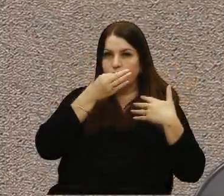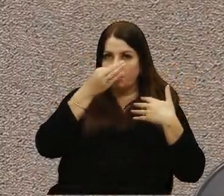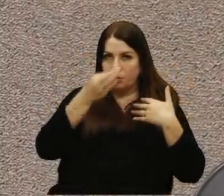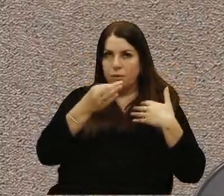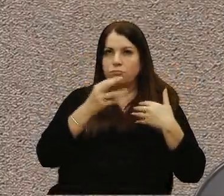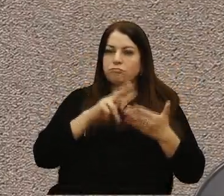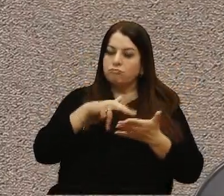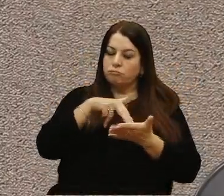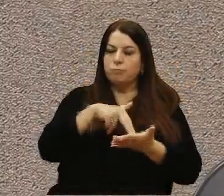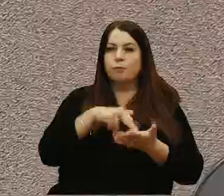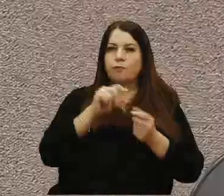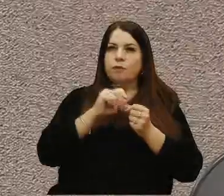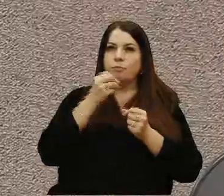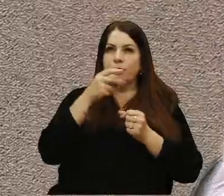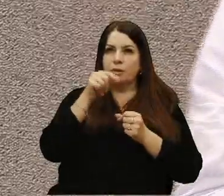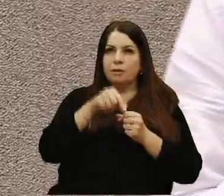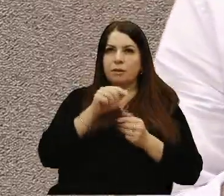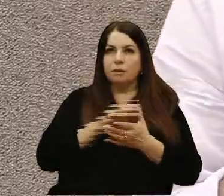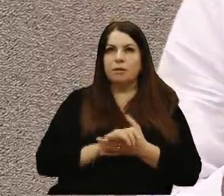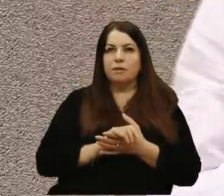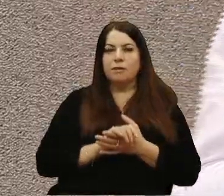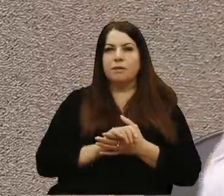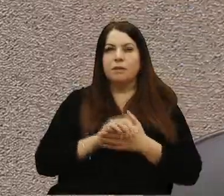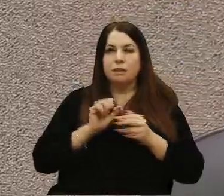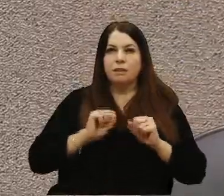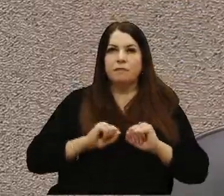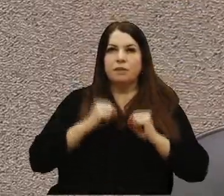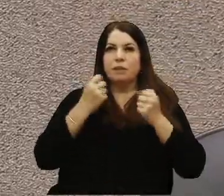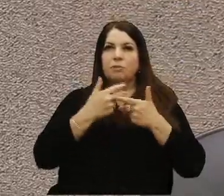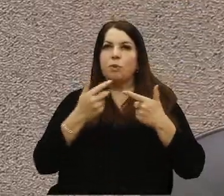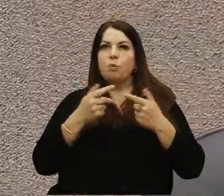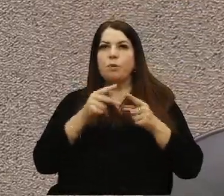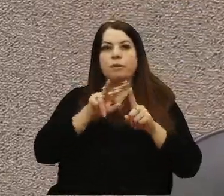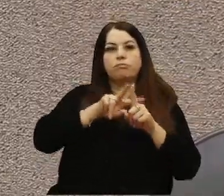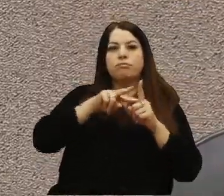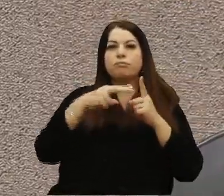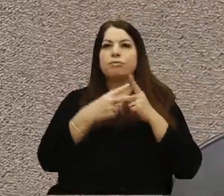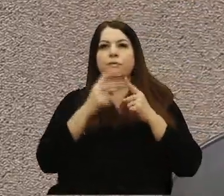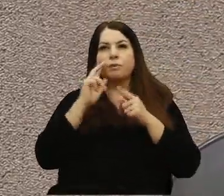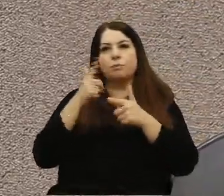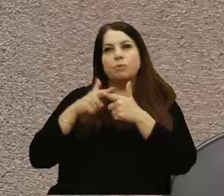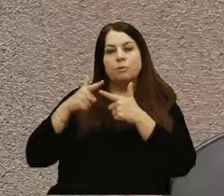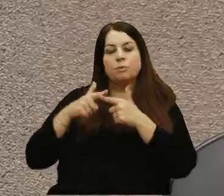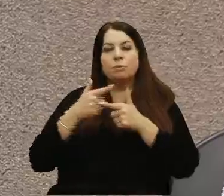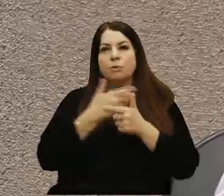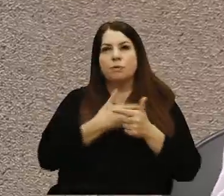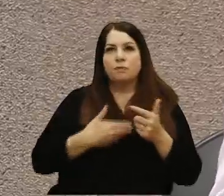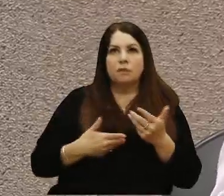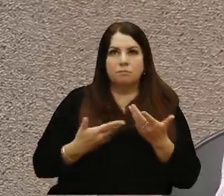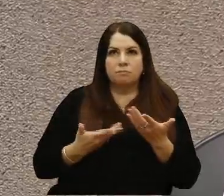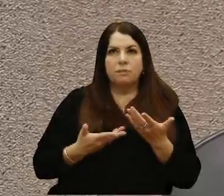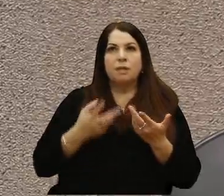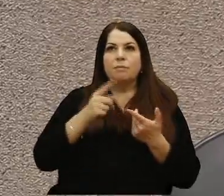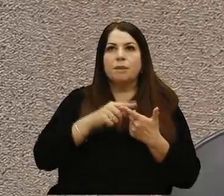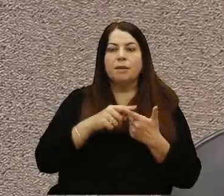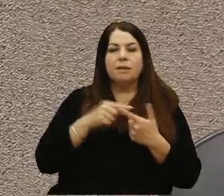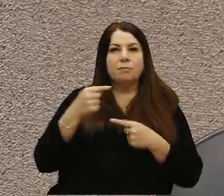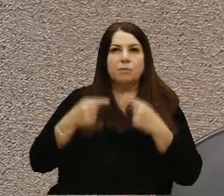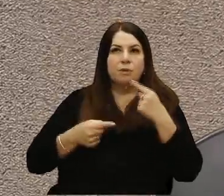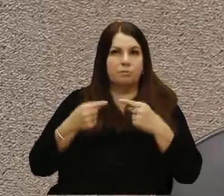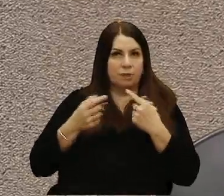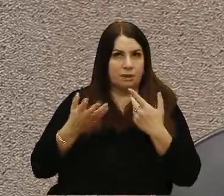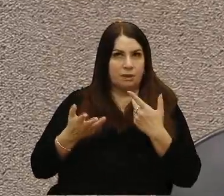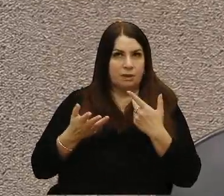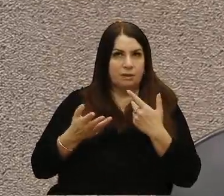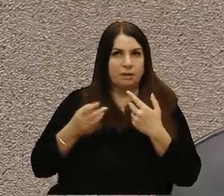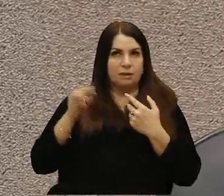que o senhor faz muito bem aqui até a defesa ou uma outra ótica de ver os problemas do governo. Mas já que não é para debater a